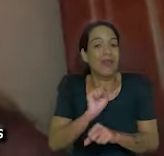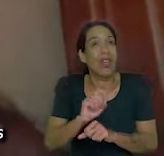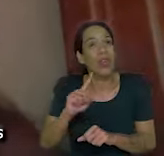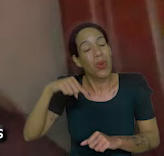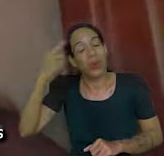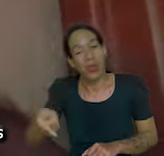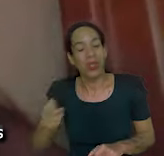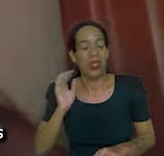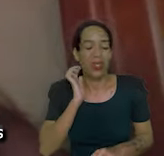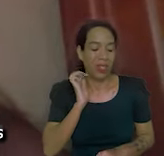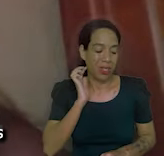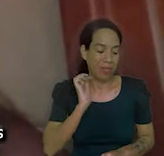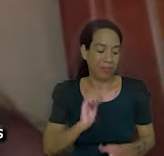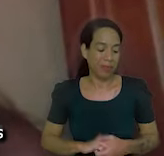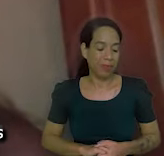os próximos.